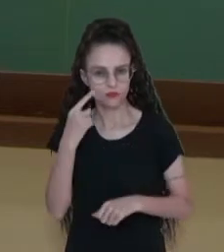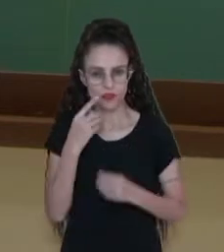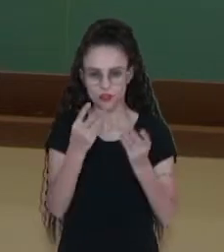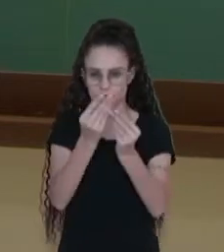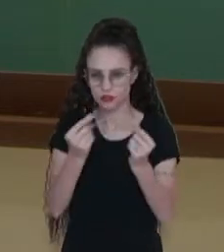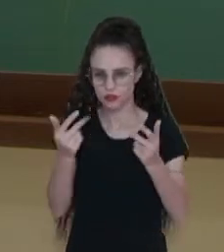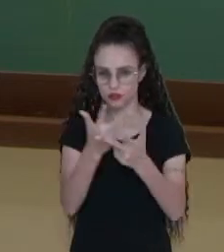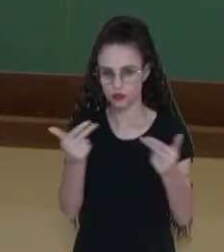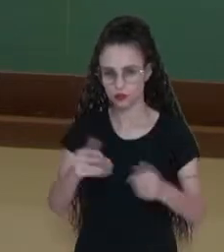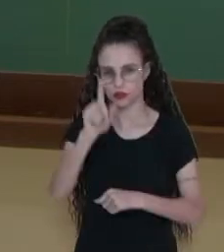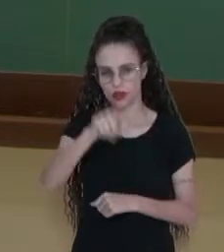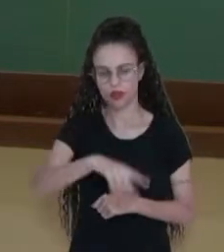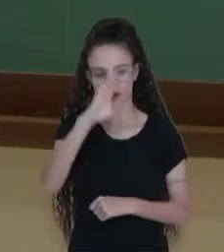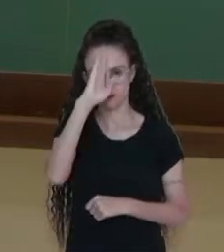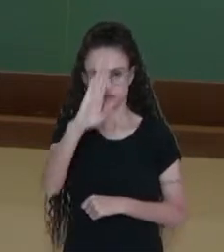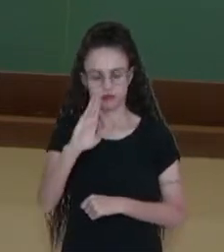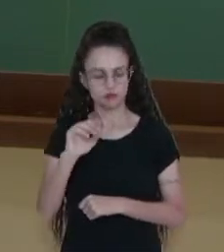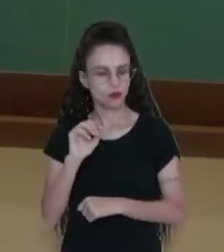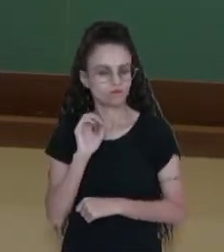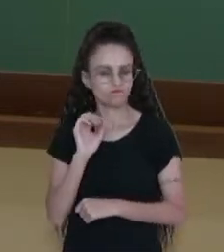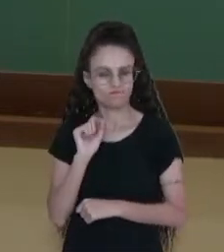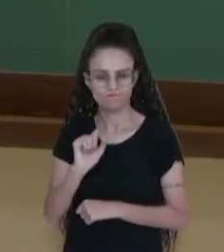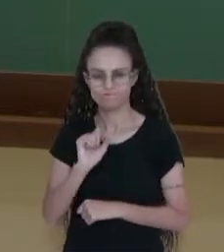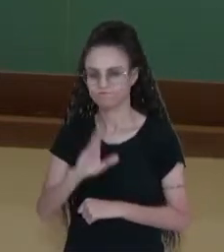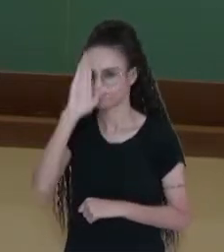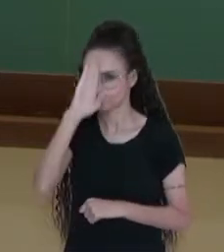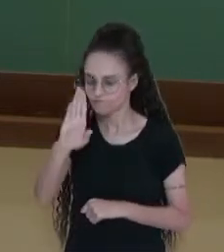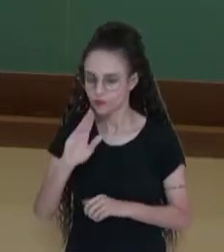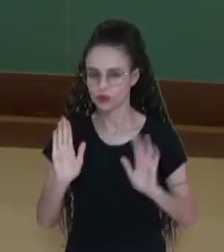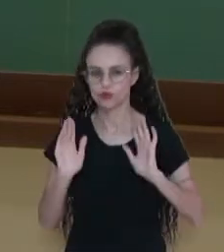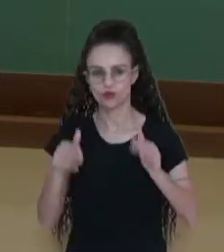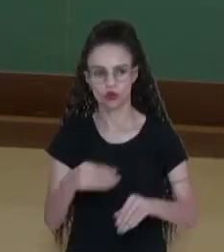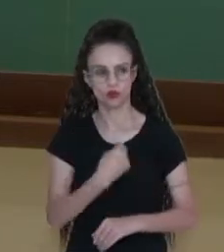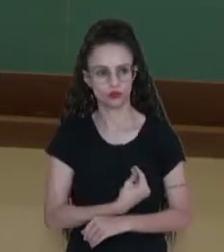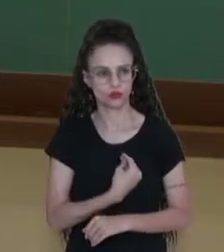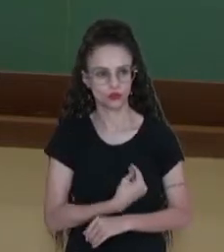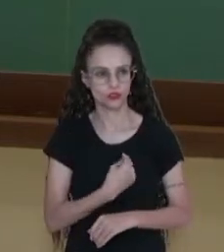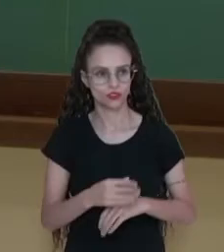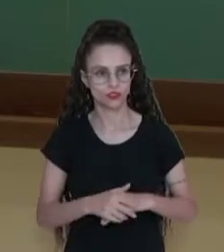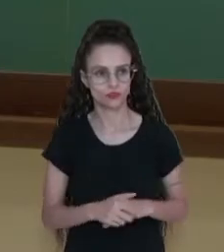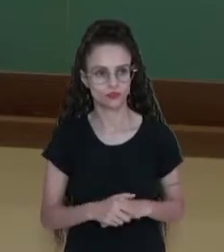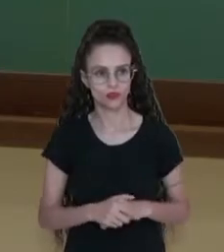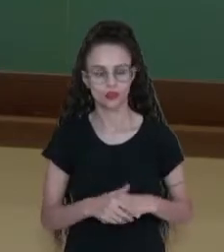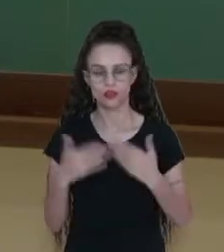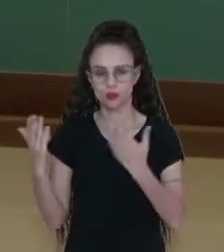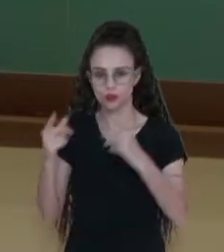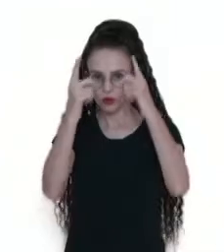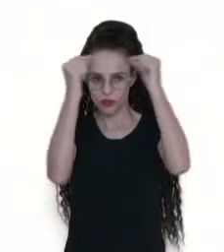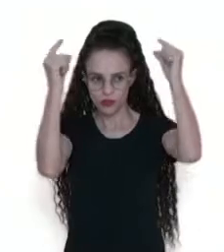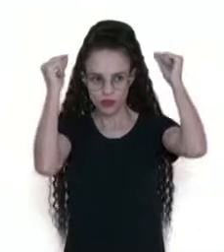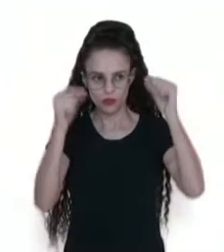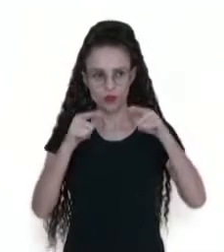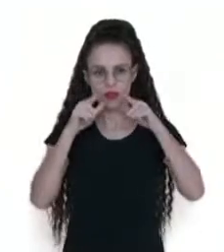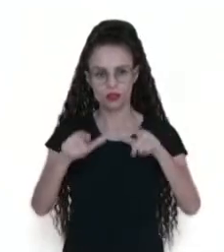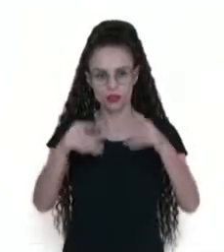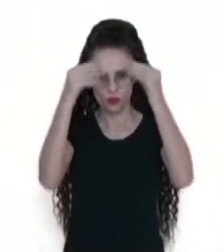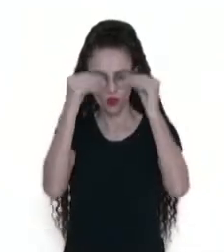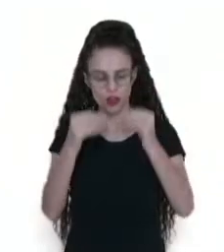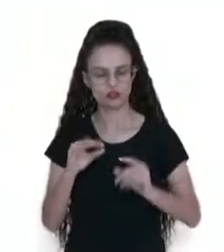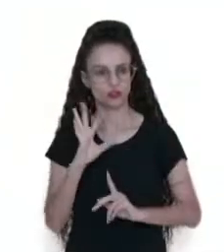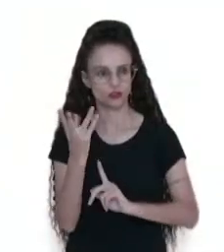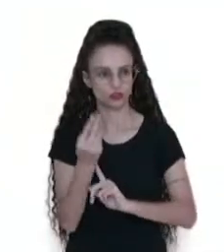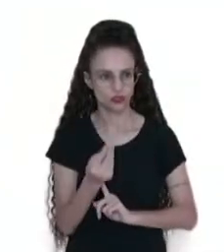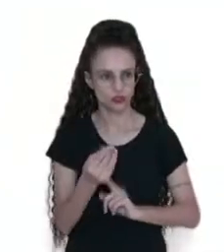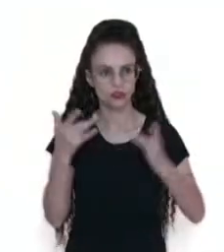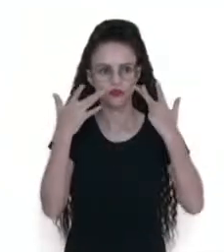coisas como principal dádiva deles e a principal foco de vivência deles. Nós temos dentro do grego também as linguagens das artísticas. Nós